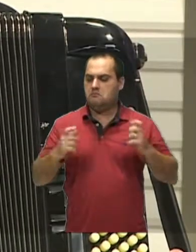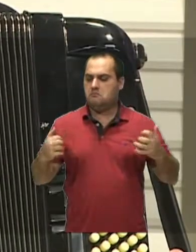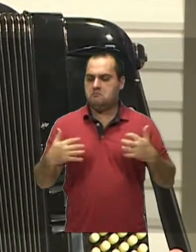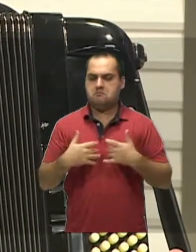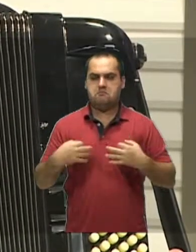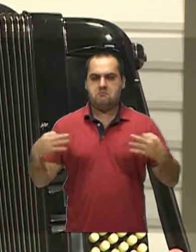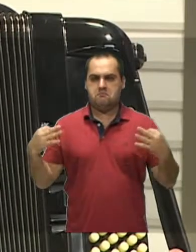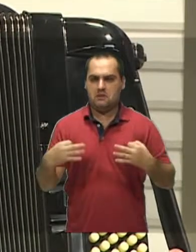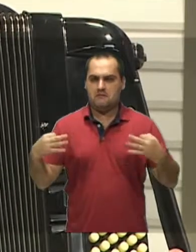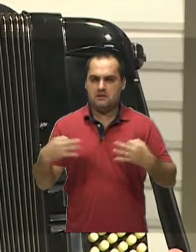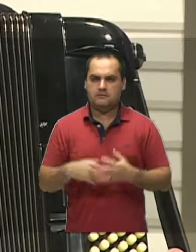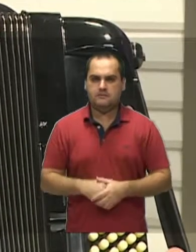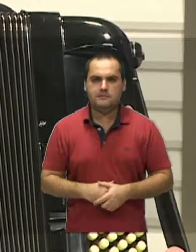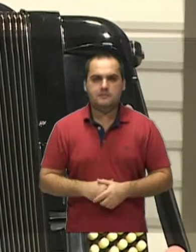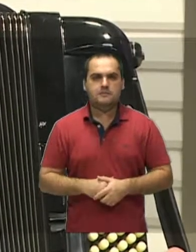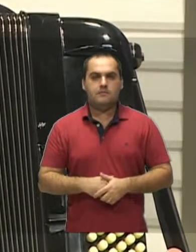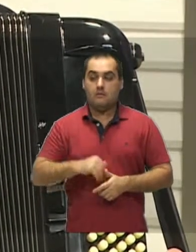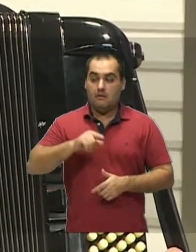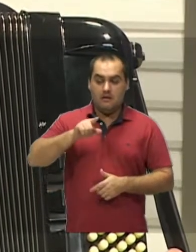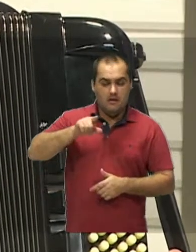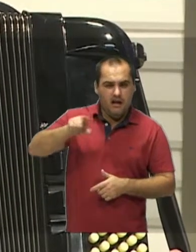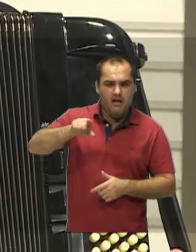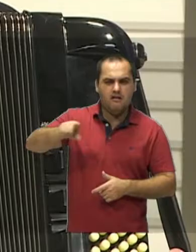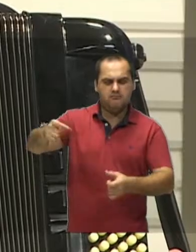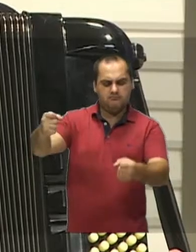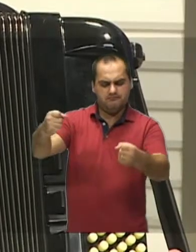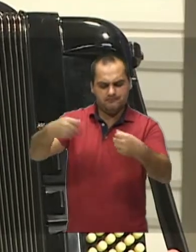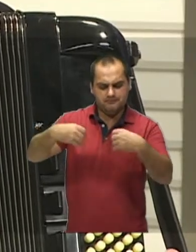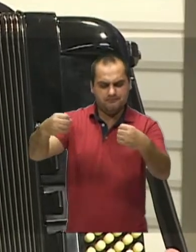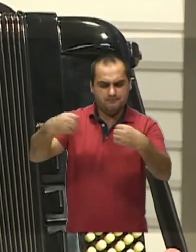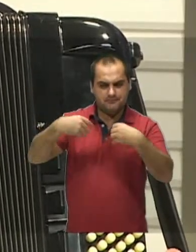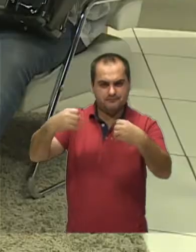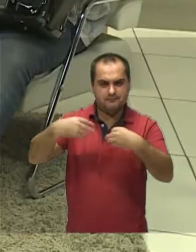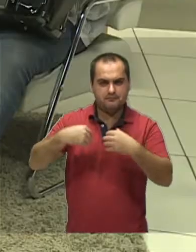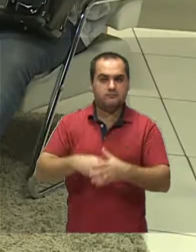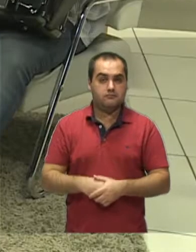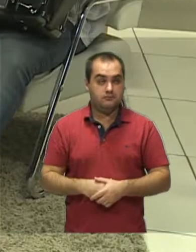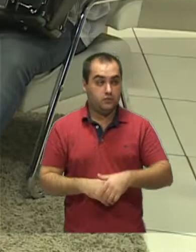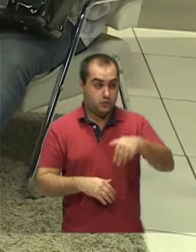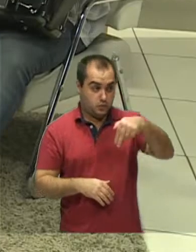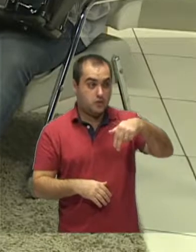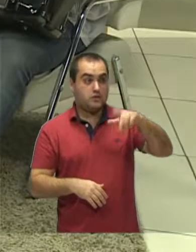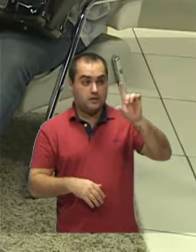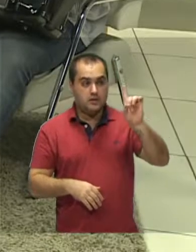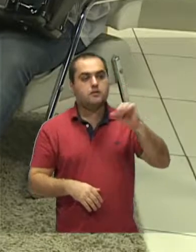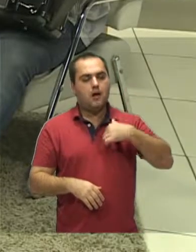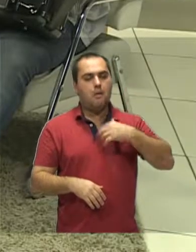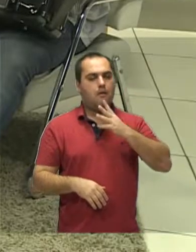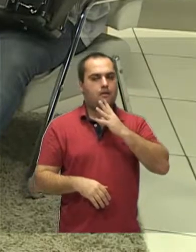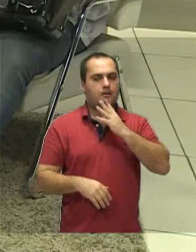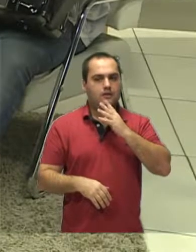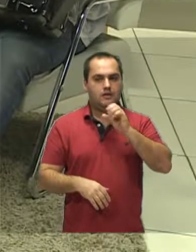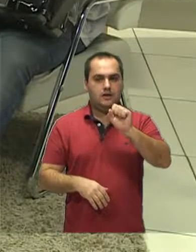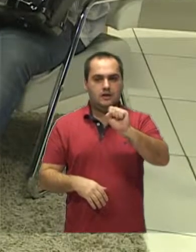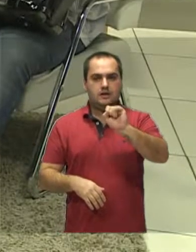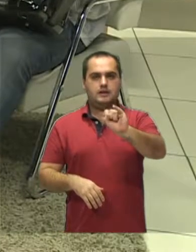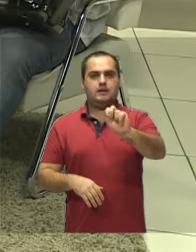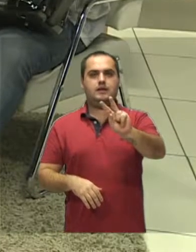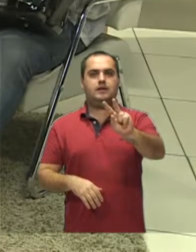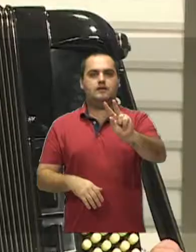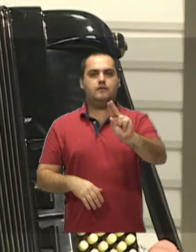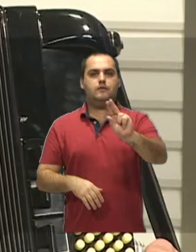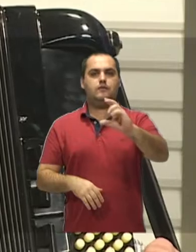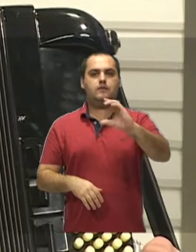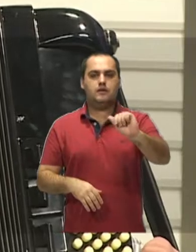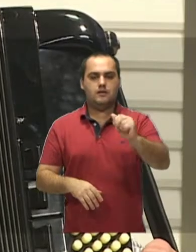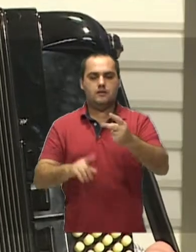E ele foi, assim, um grande mestre mesmo, né? Os 3 mestres do Nordeste eu pude conhecer, né? O Sivuca, o Dominguinhos